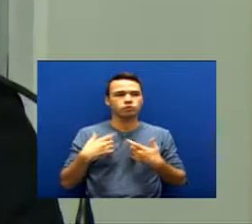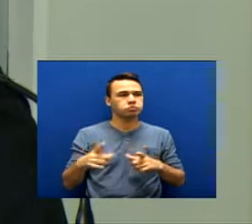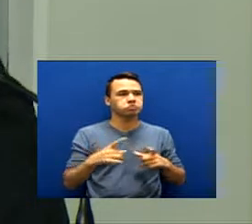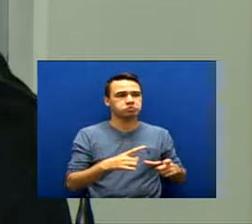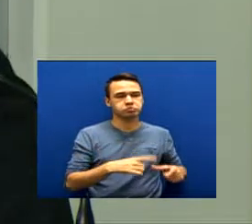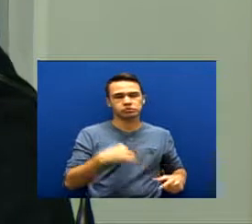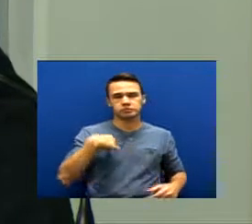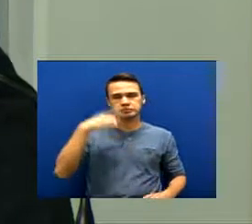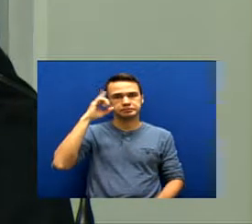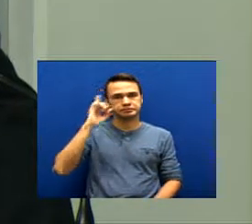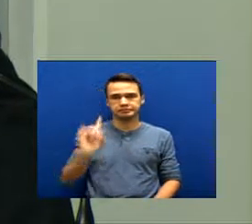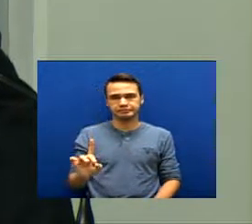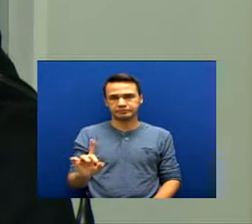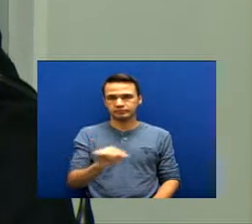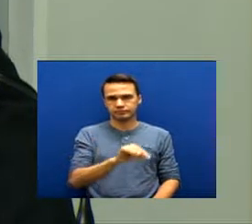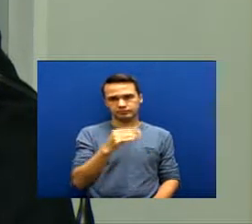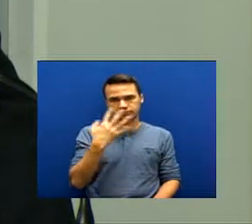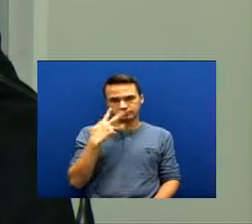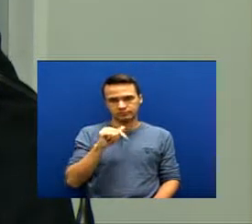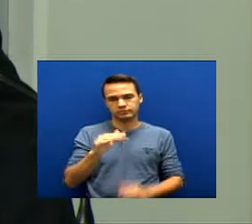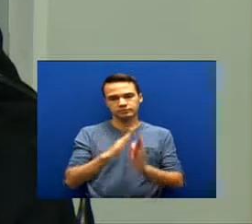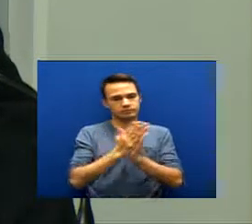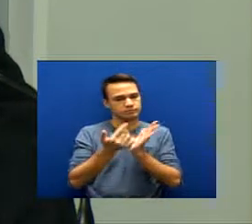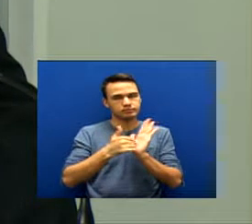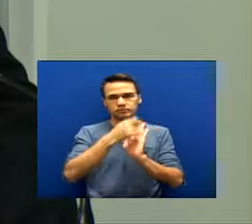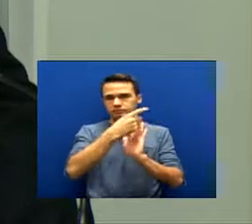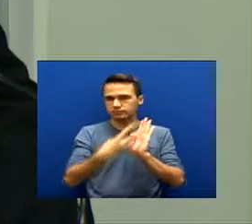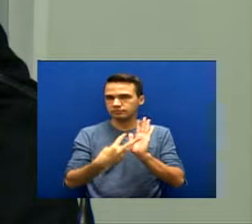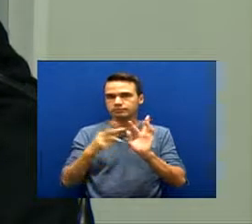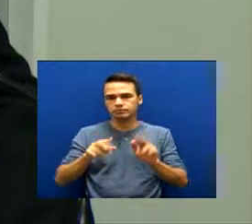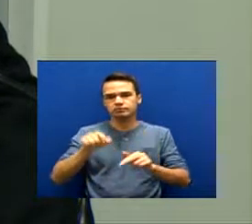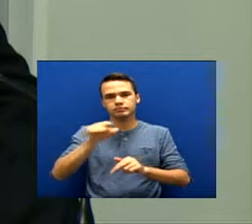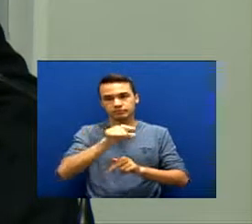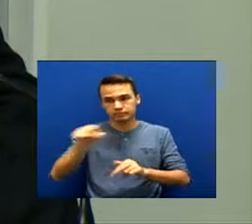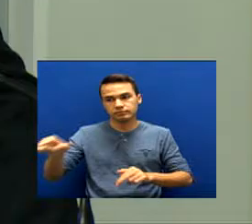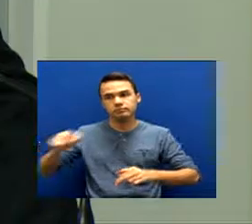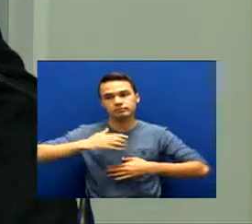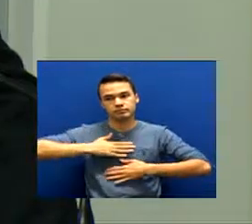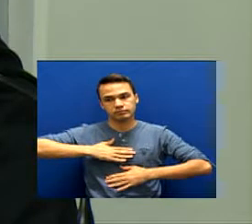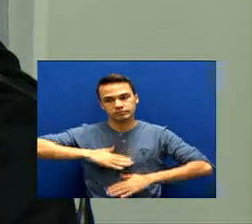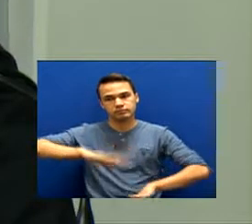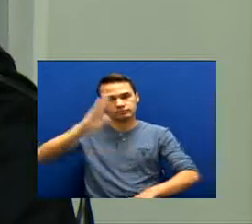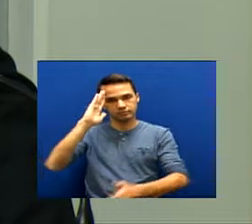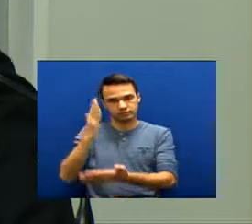parava em frente ao meu prédio, e ali ele processava o lixo.